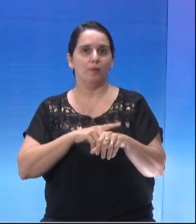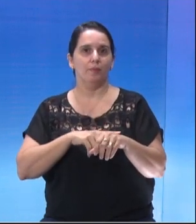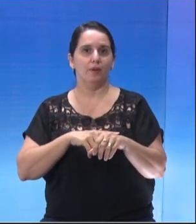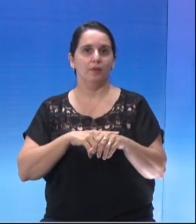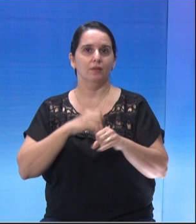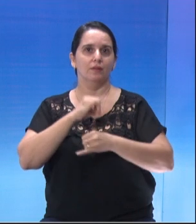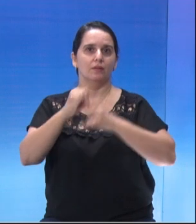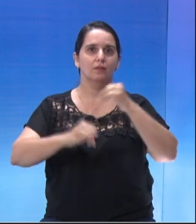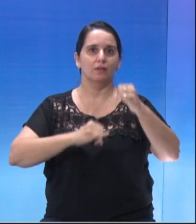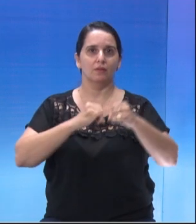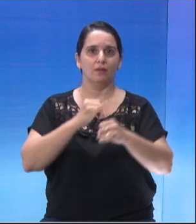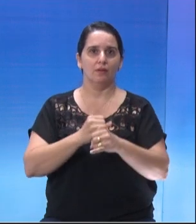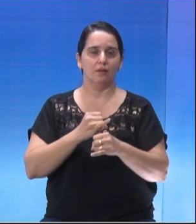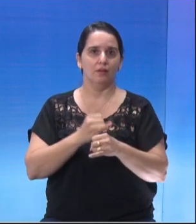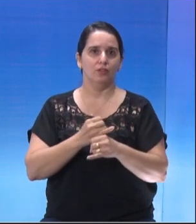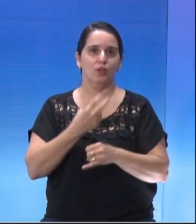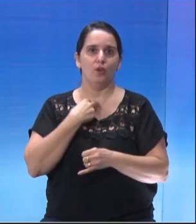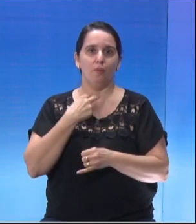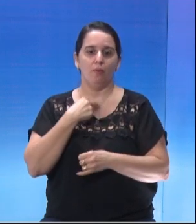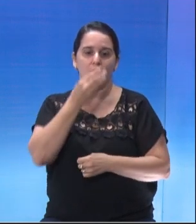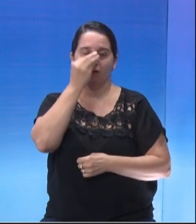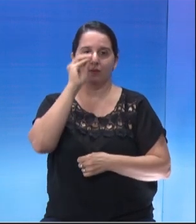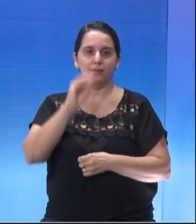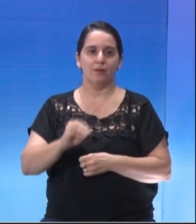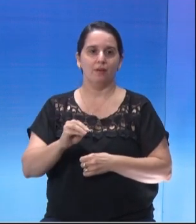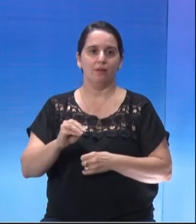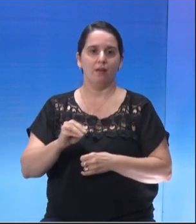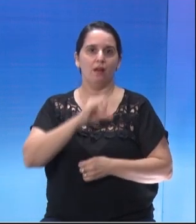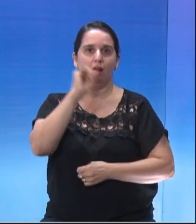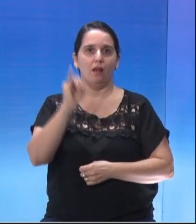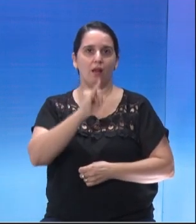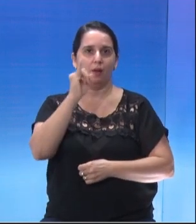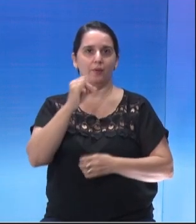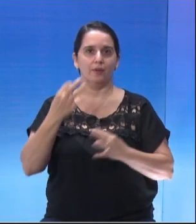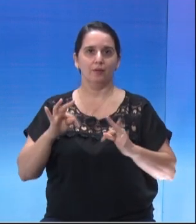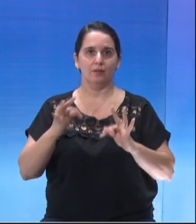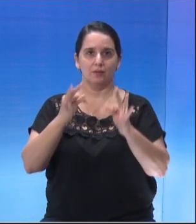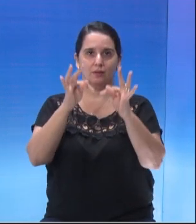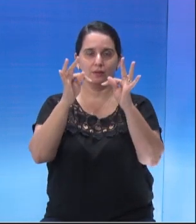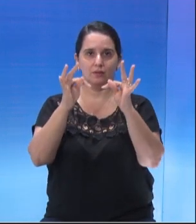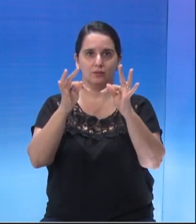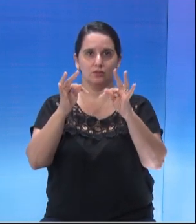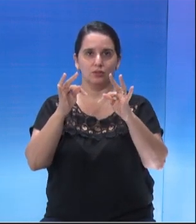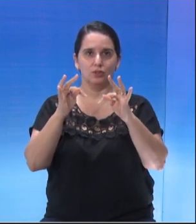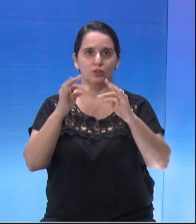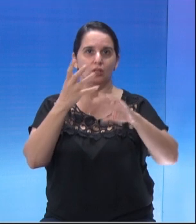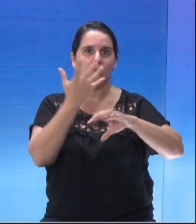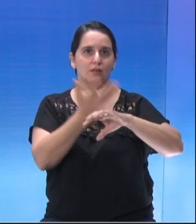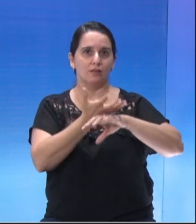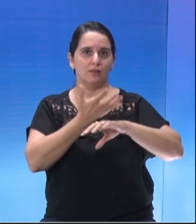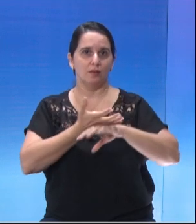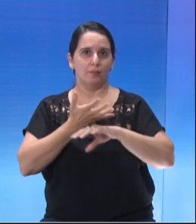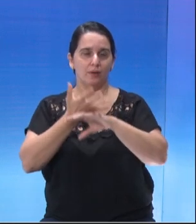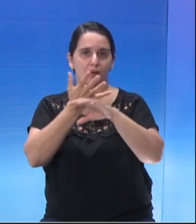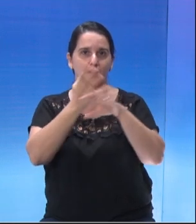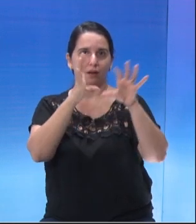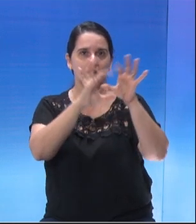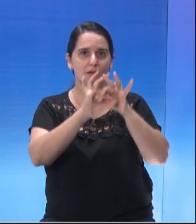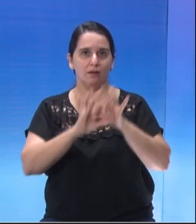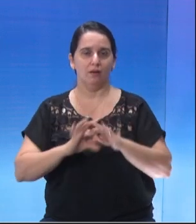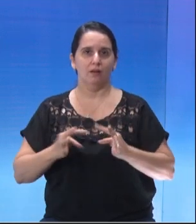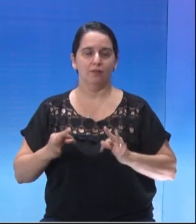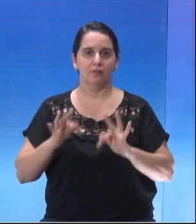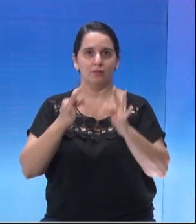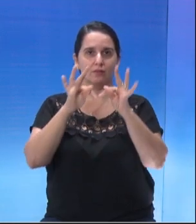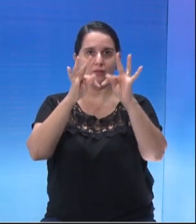impossível ignorar a importância da tecnologia. A matéria ligada às tecnologias da informação e comunicação envolve